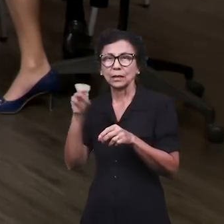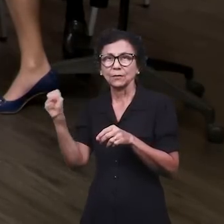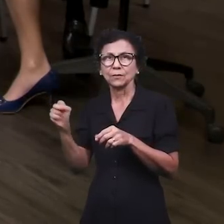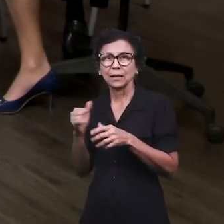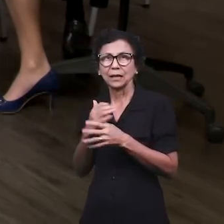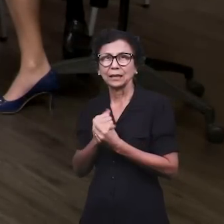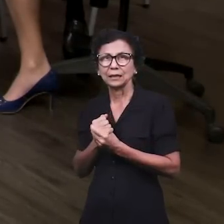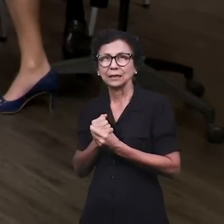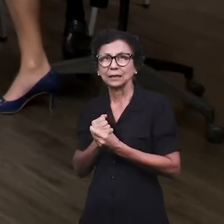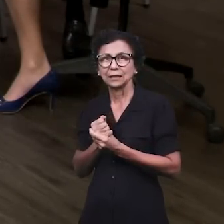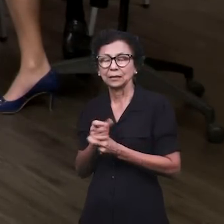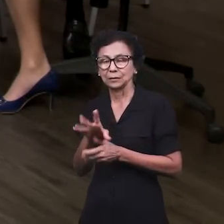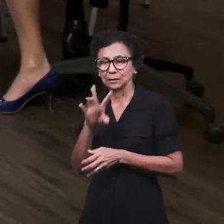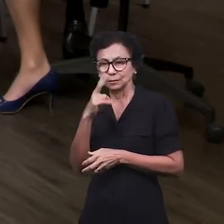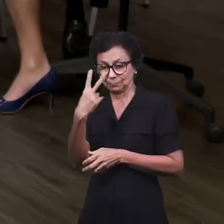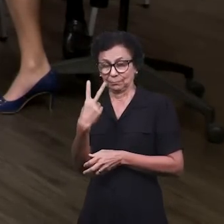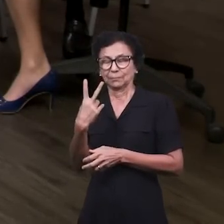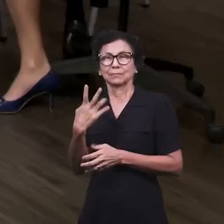para mim que não pode vir antes de agosto.